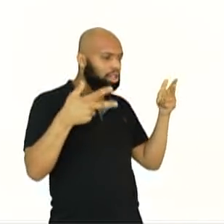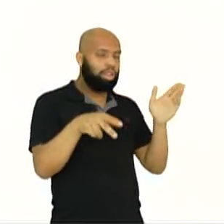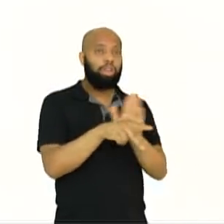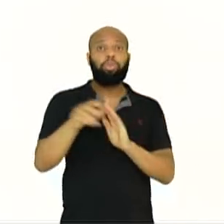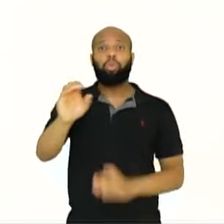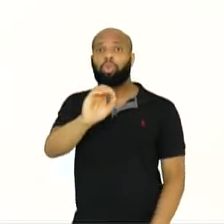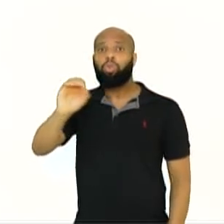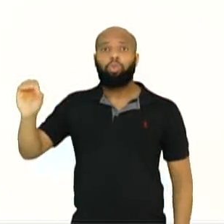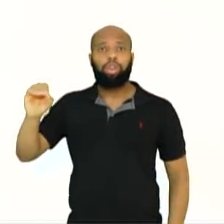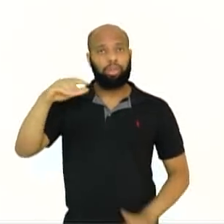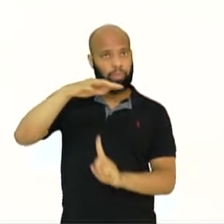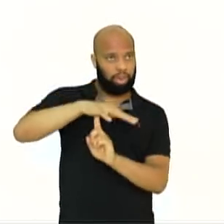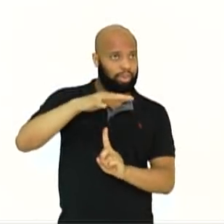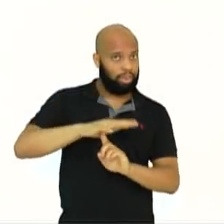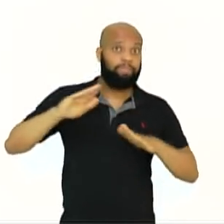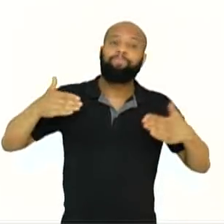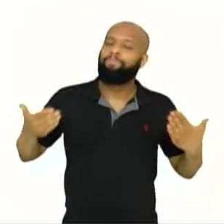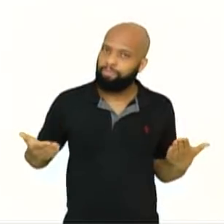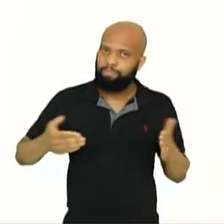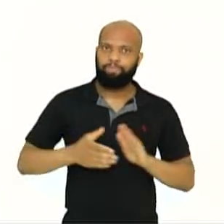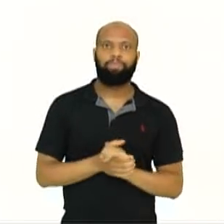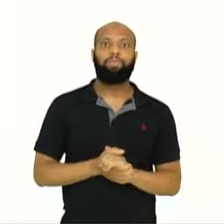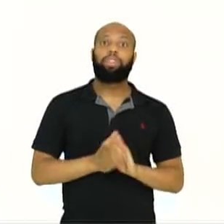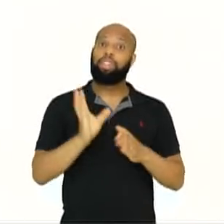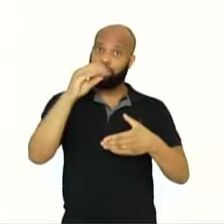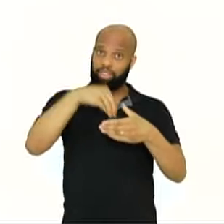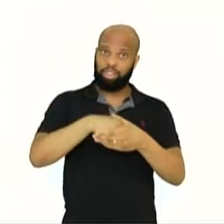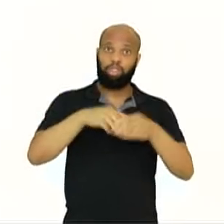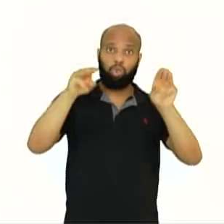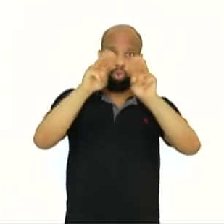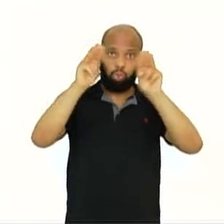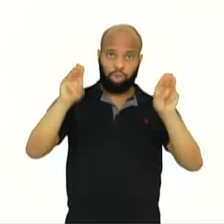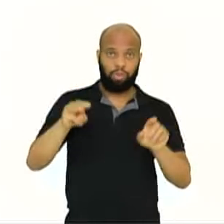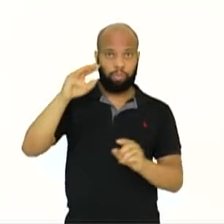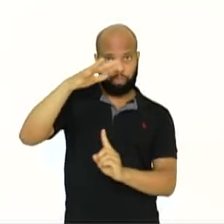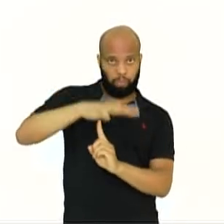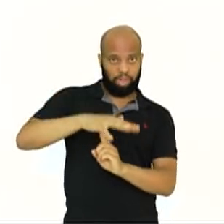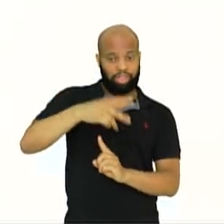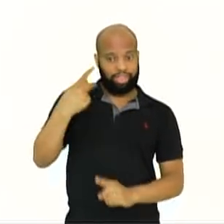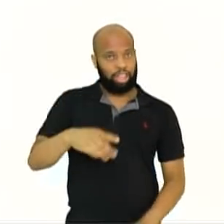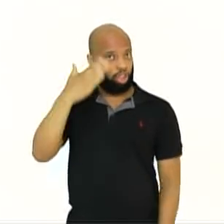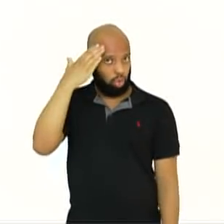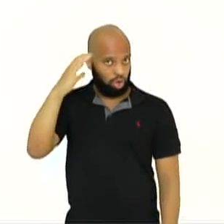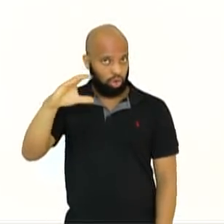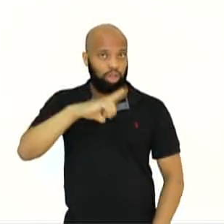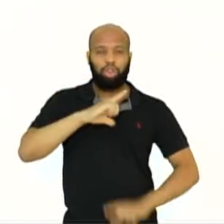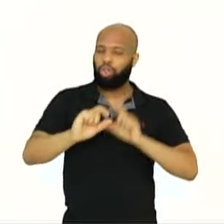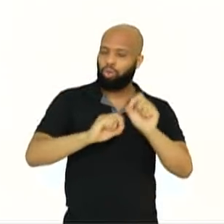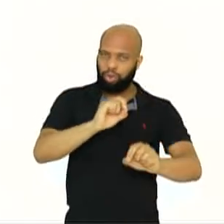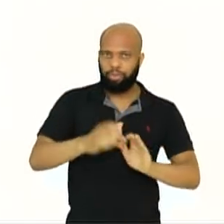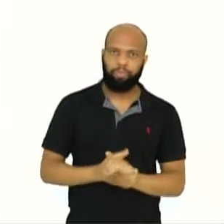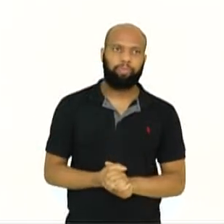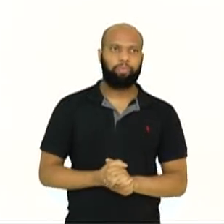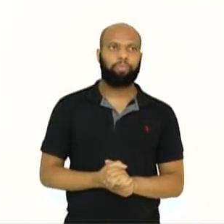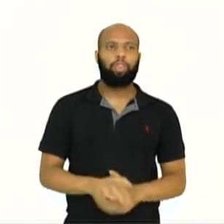oeste do Paraná, né? Pois é. No Museu Paranaense, aqui na capital, vocês viram que,